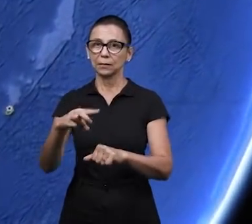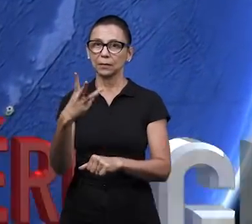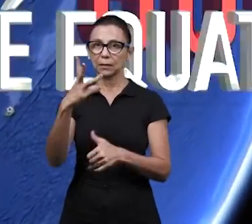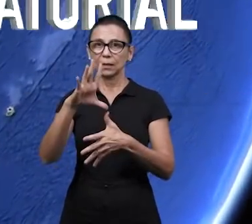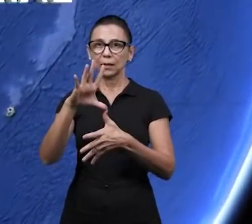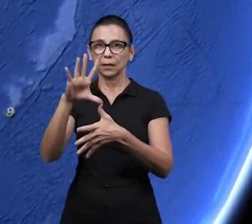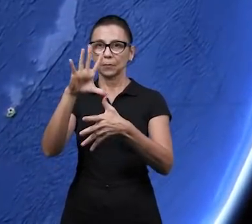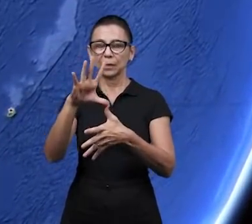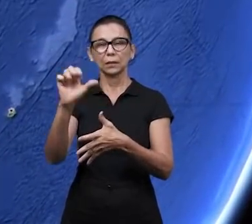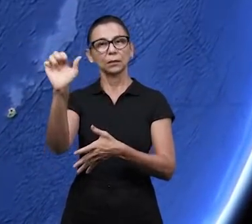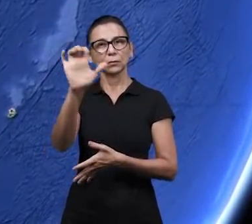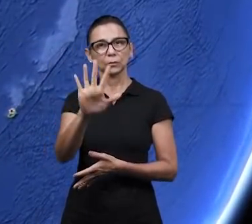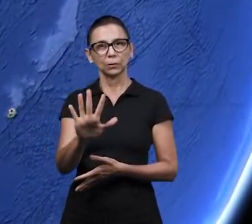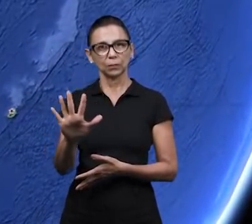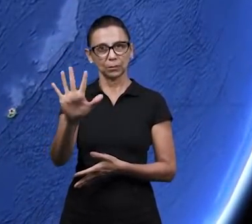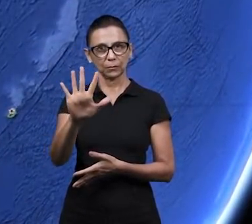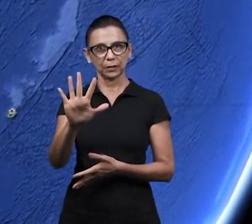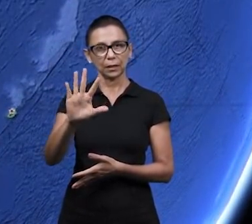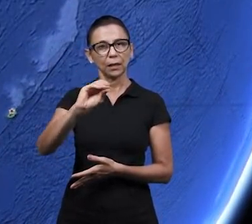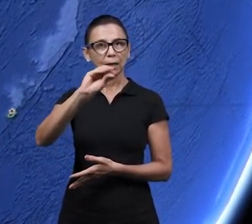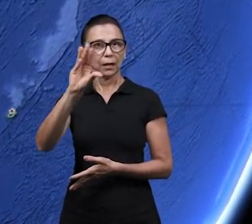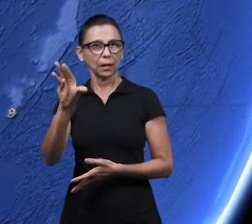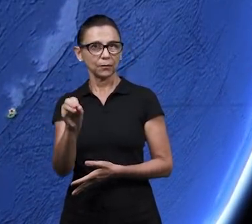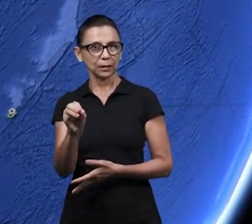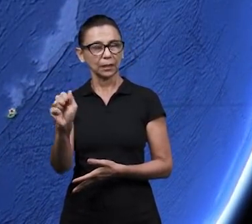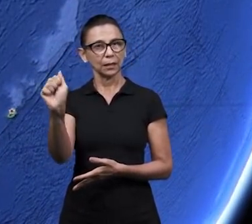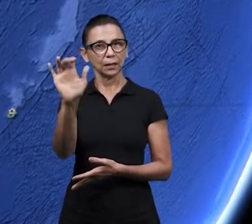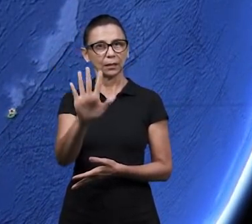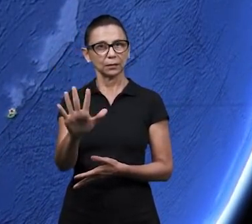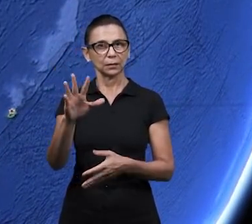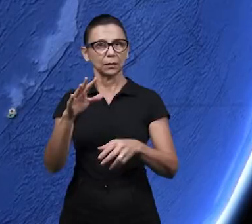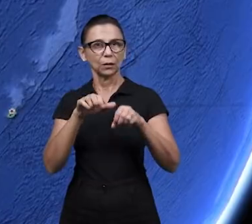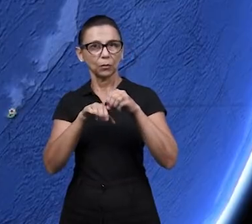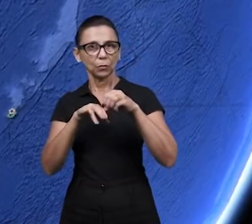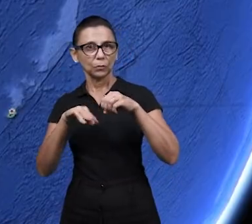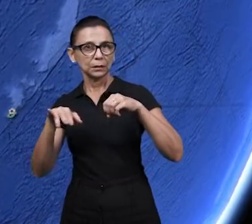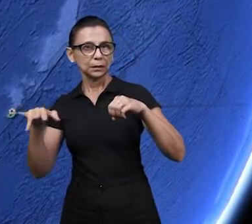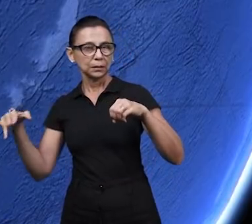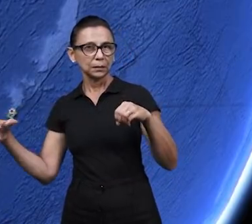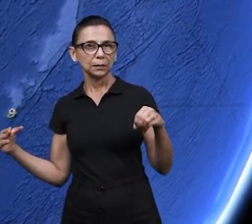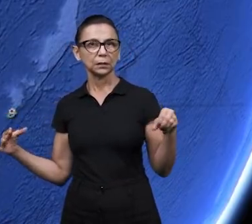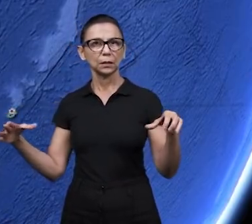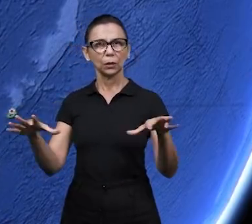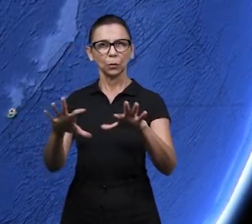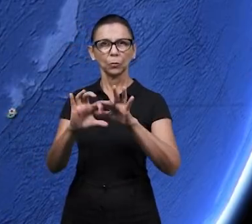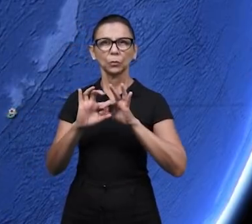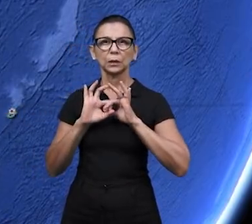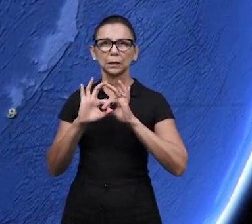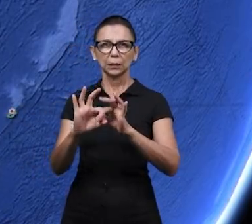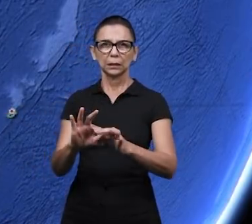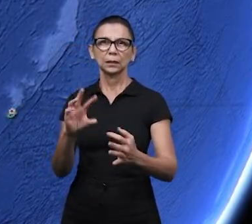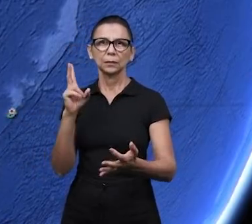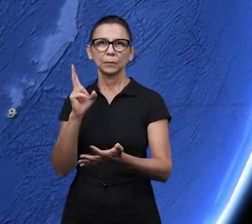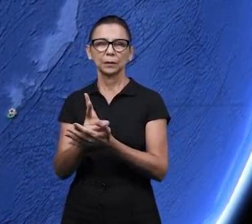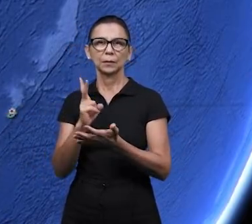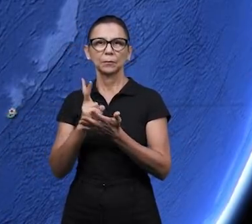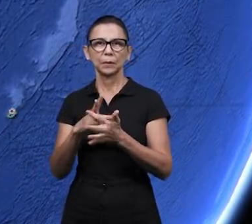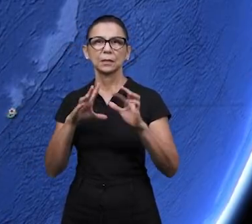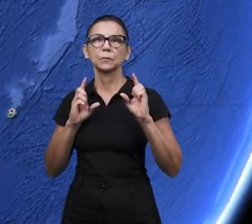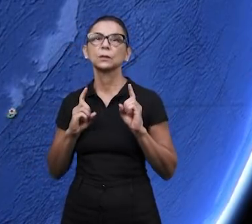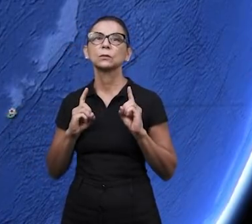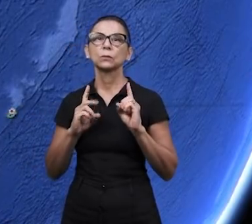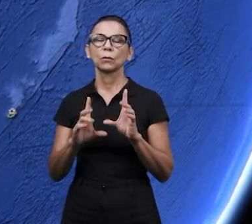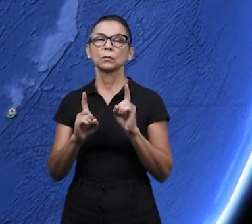3 Américas, Europa, África, Ásia e Oceania, conectadas pela mesma doutrina,